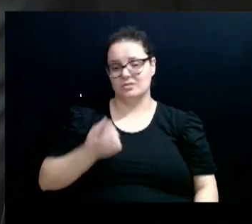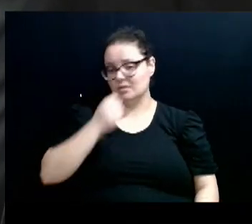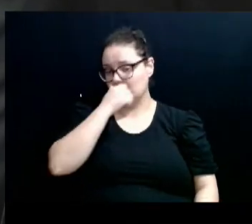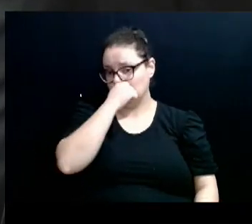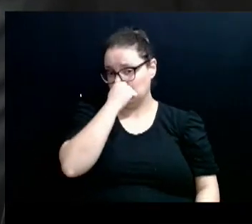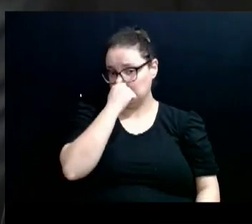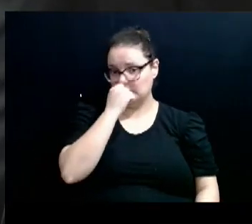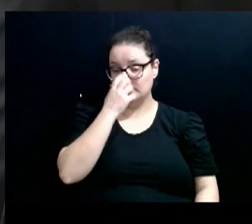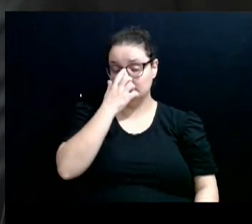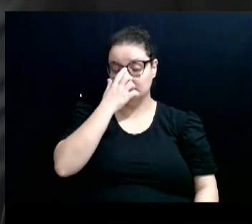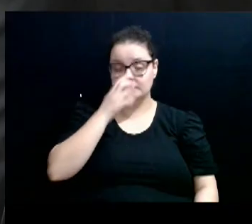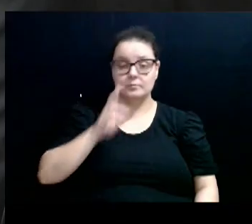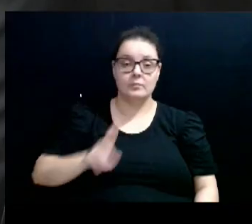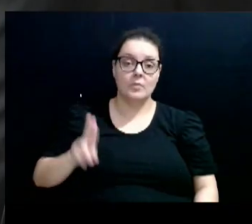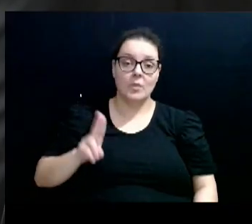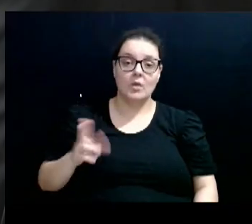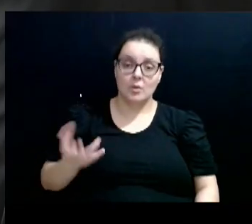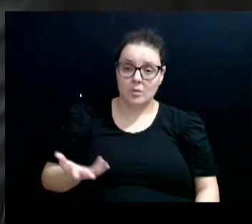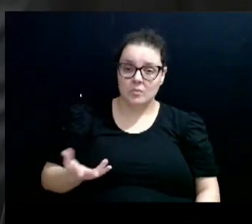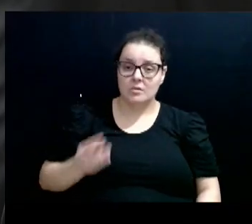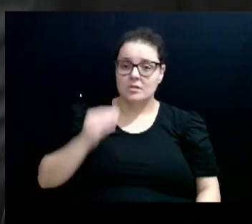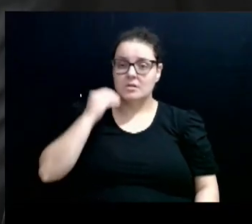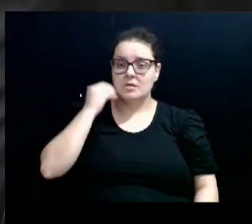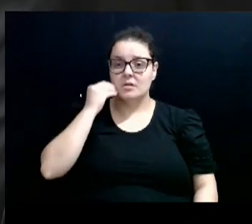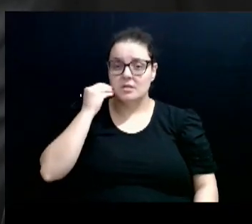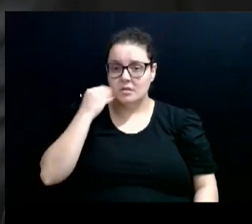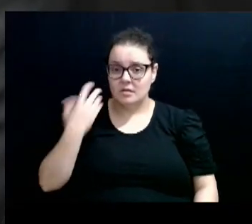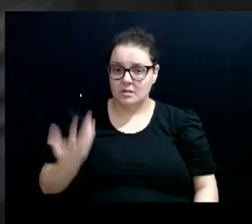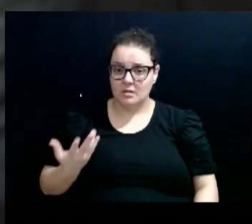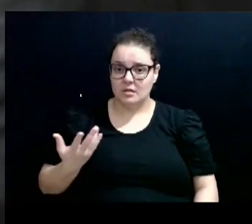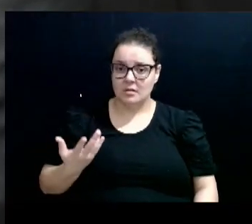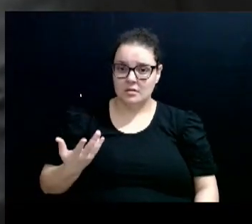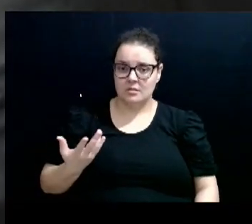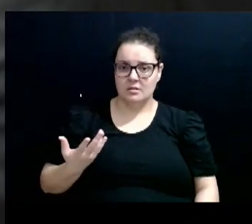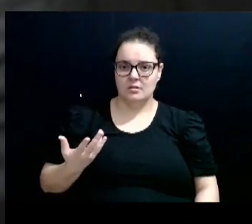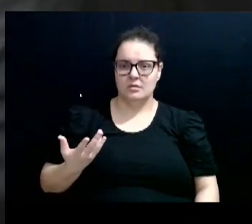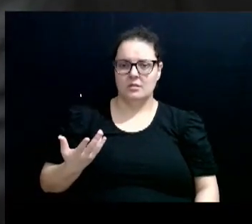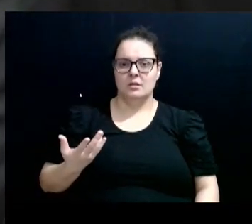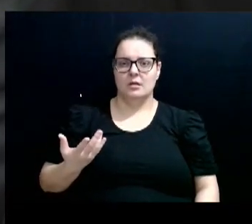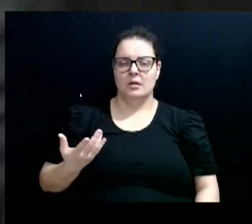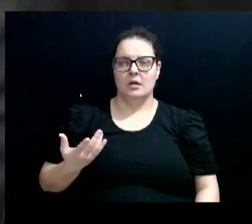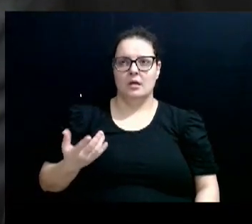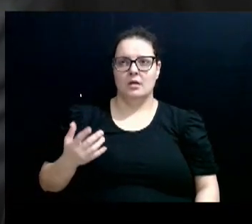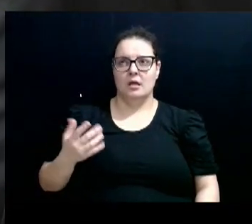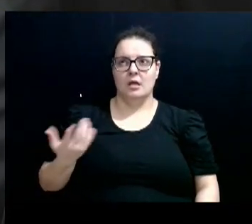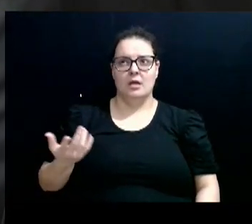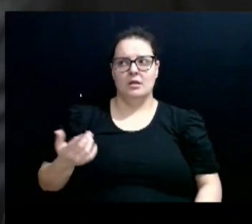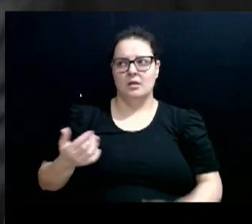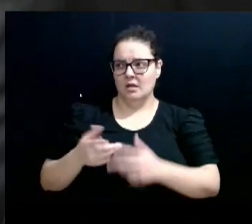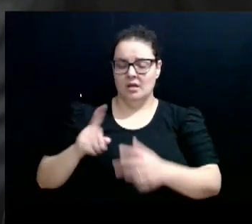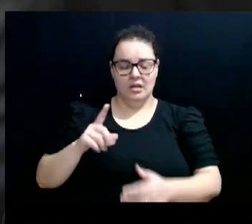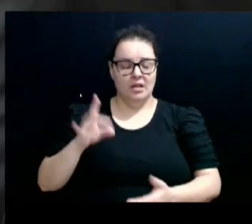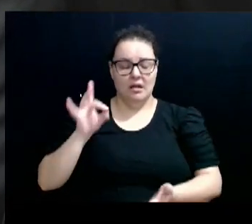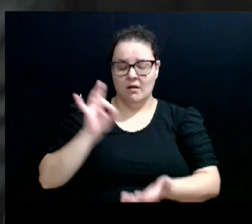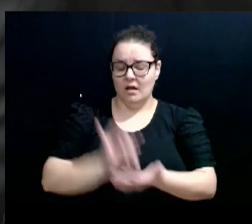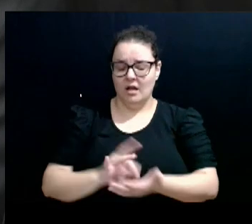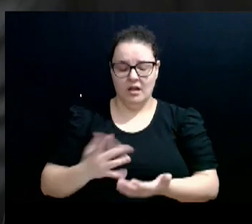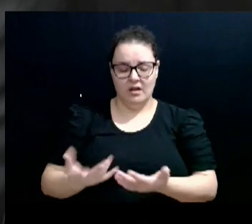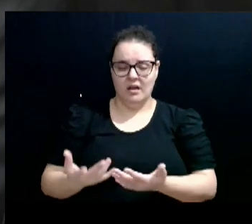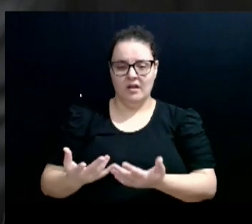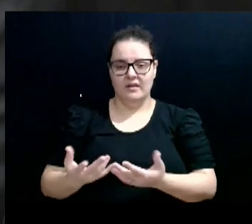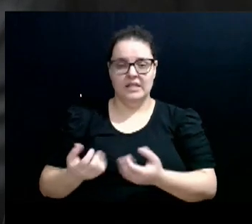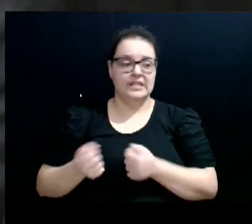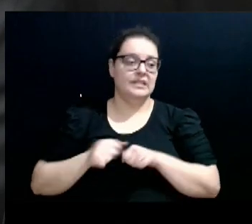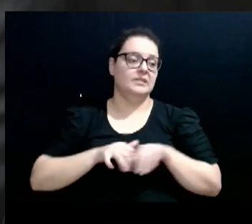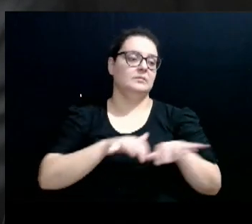usar de expedientes que não são verdadeiros. E para mim isso é uma inspiração tão maligna que